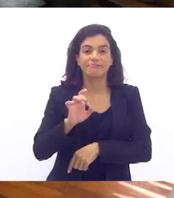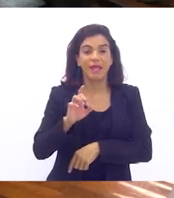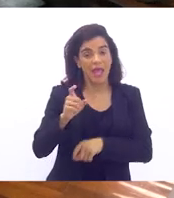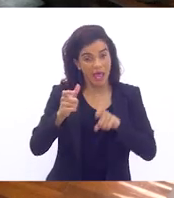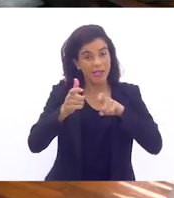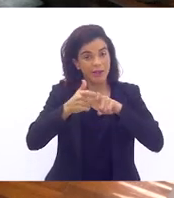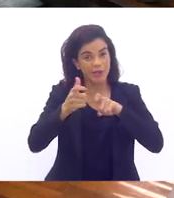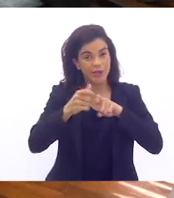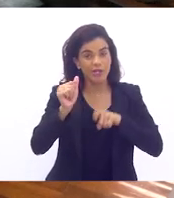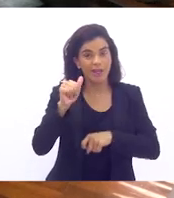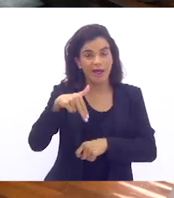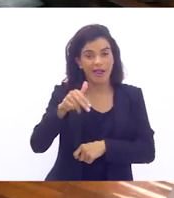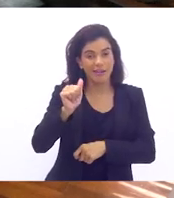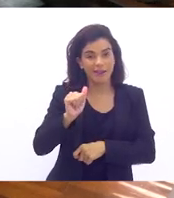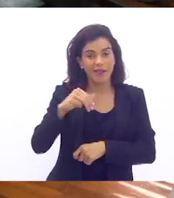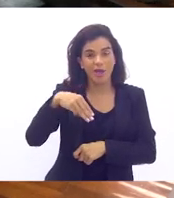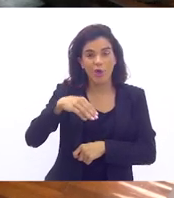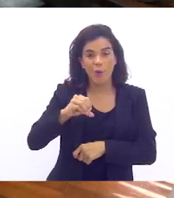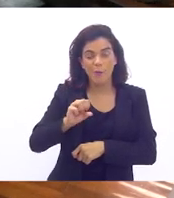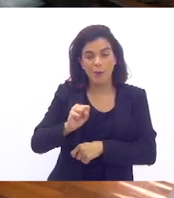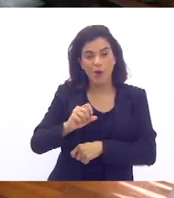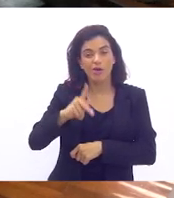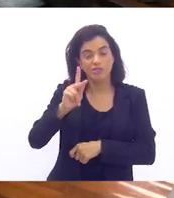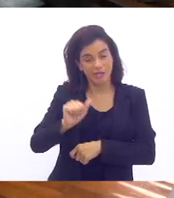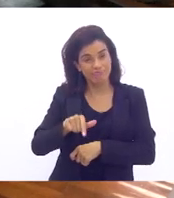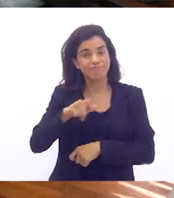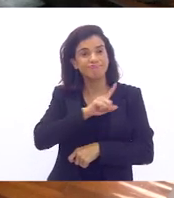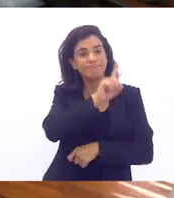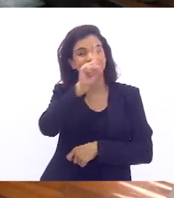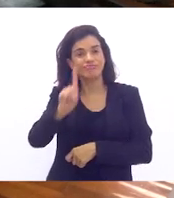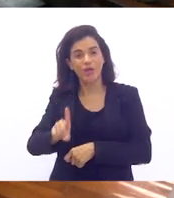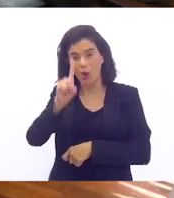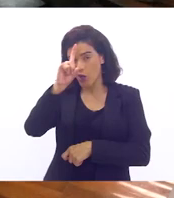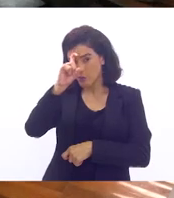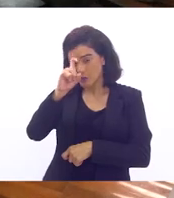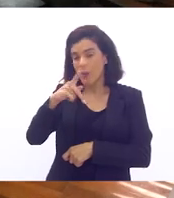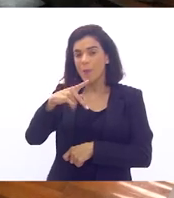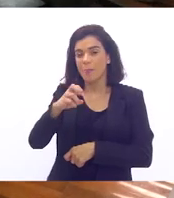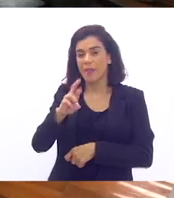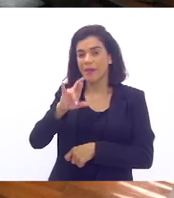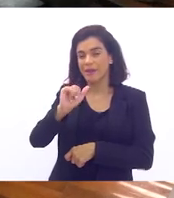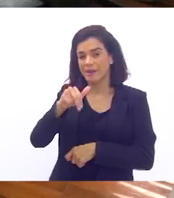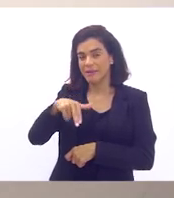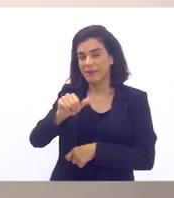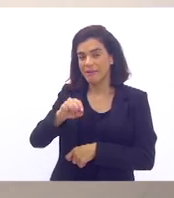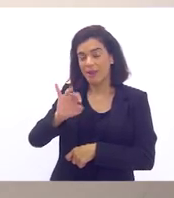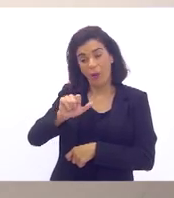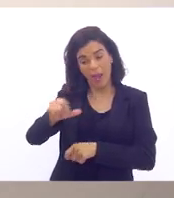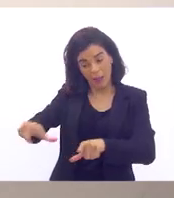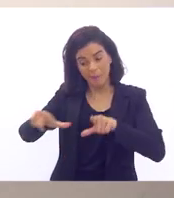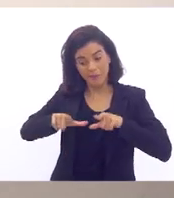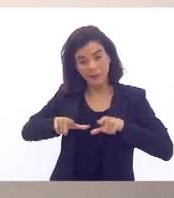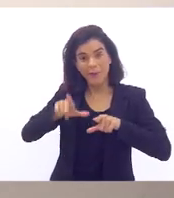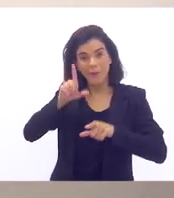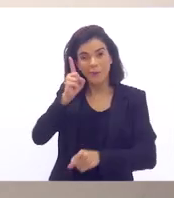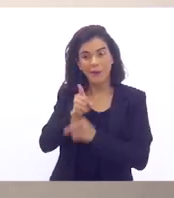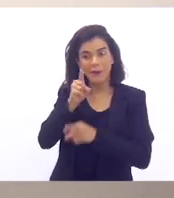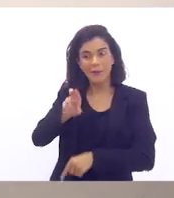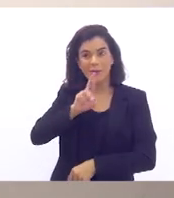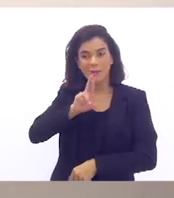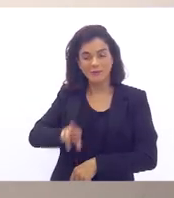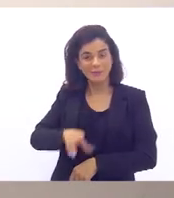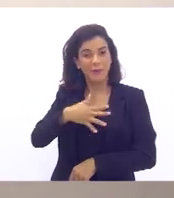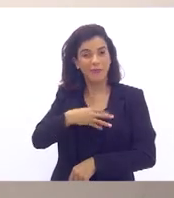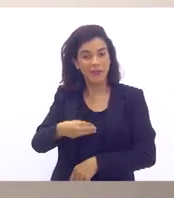que foi até o hospital há nove anos atrás na pele Natal e ela que deu o diagnóstico do nosso filho foi ela que que